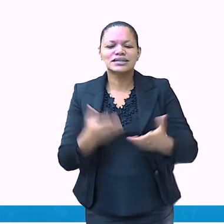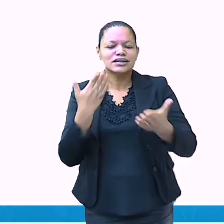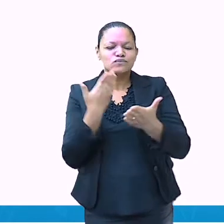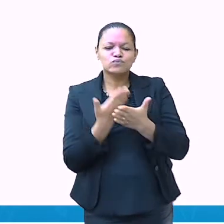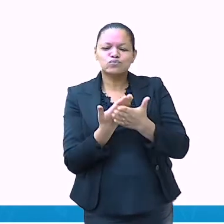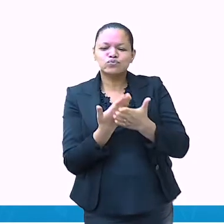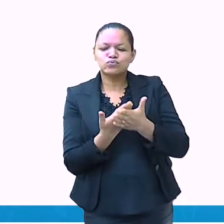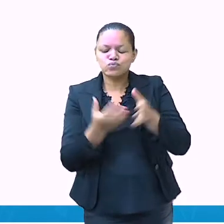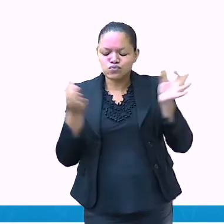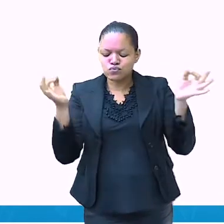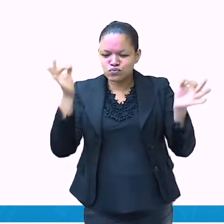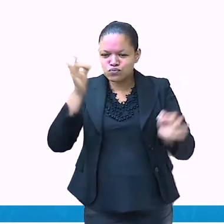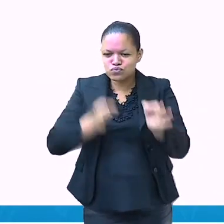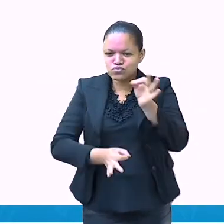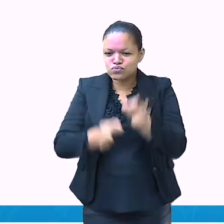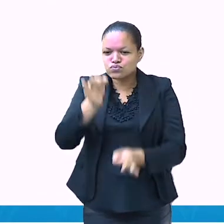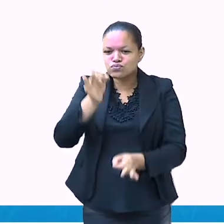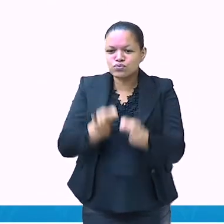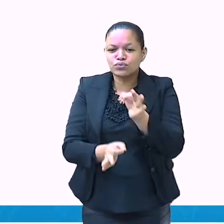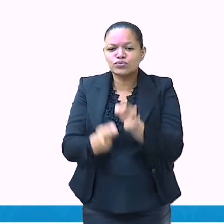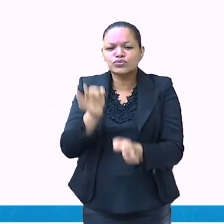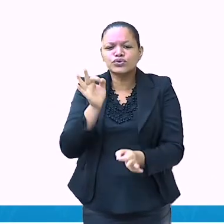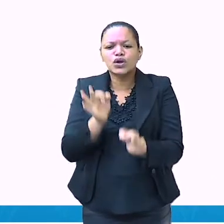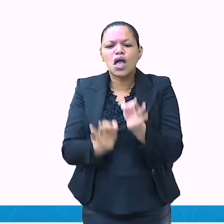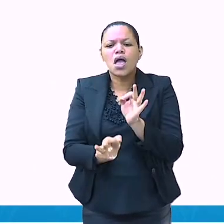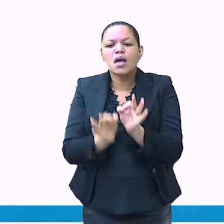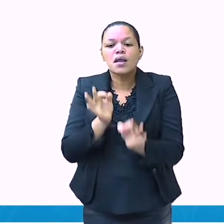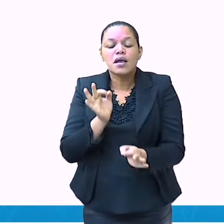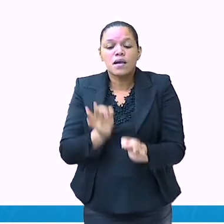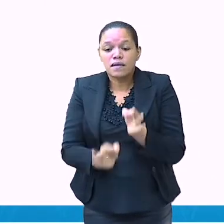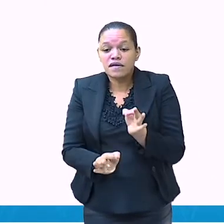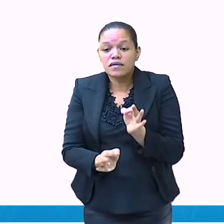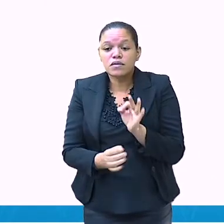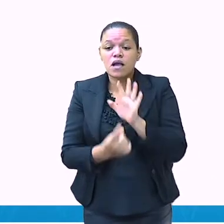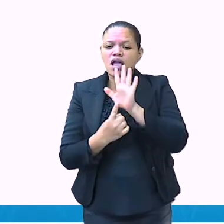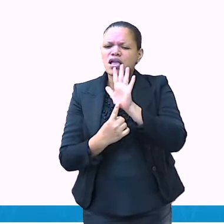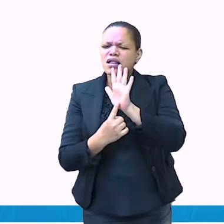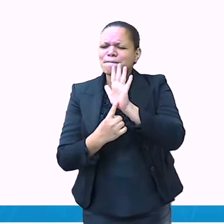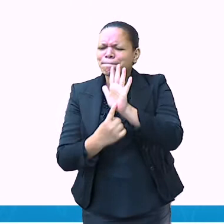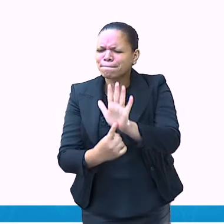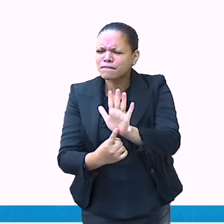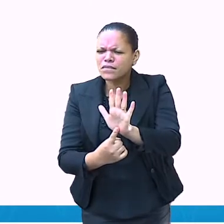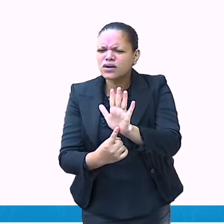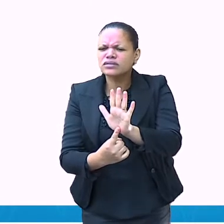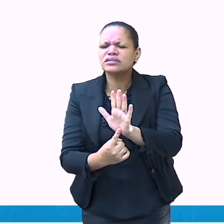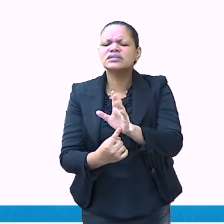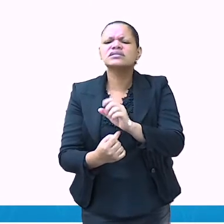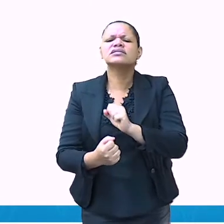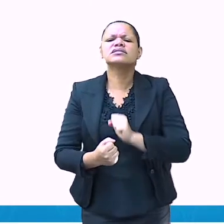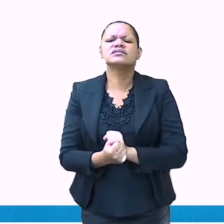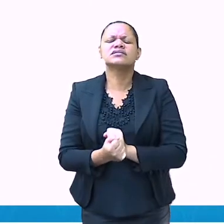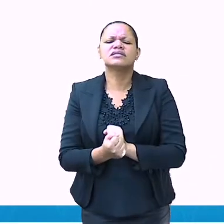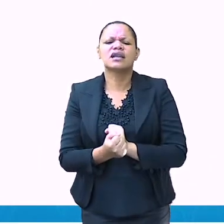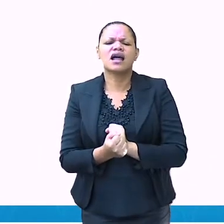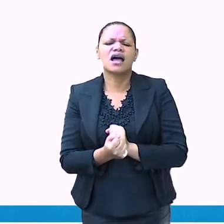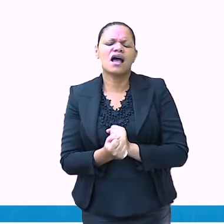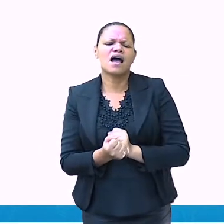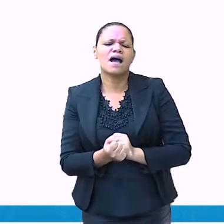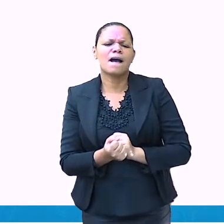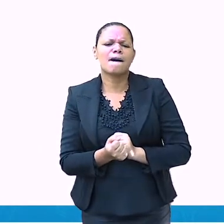people would someday be sisters and brothers in a world governed